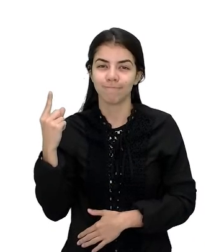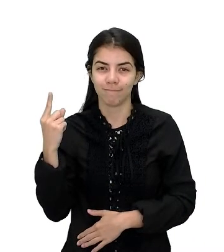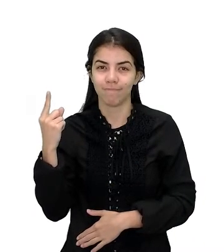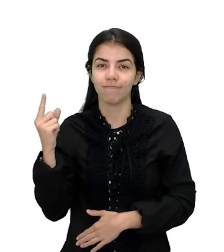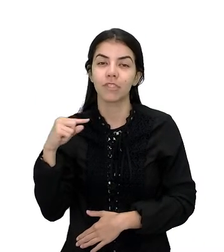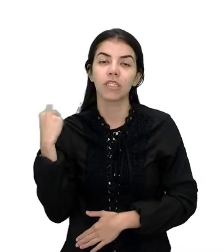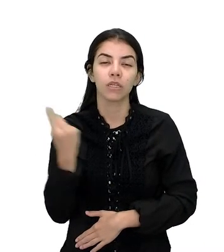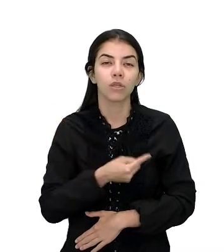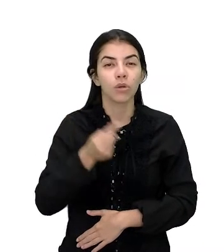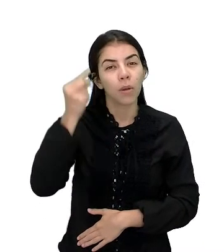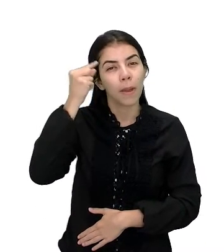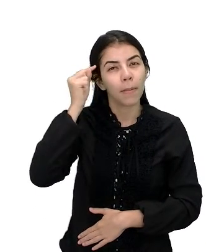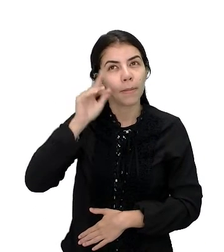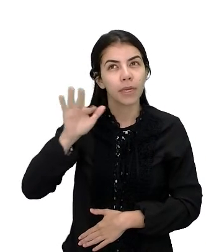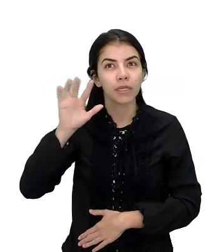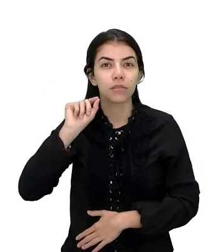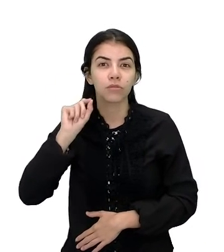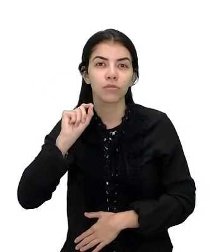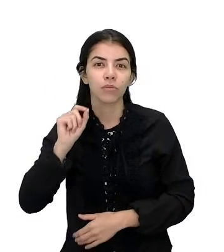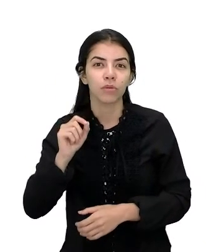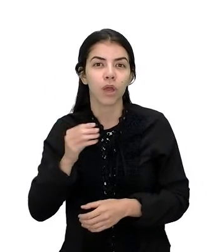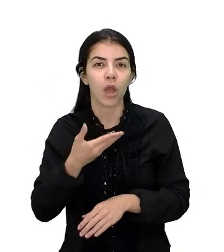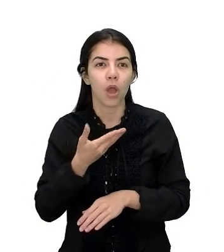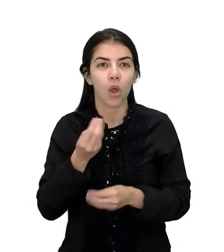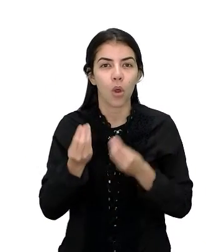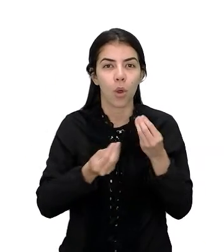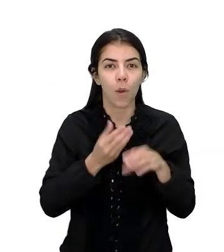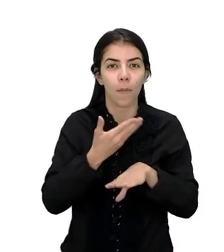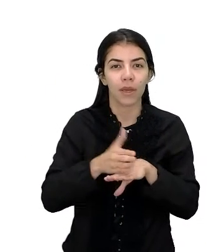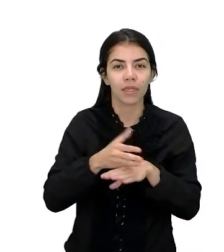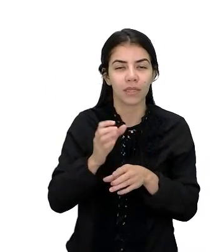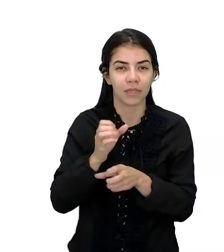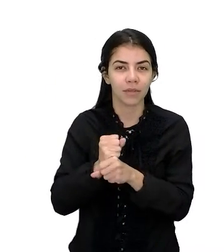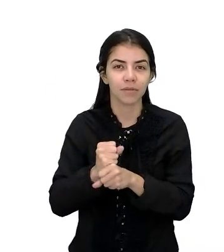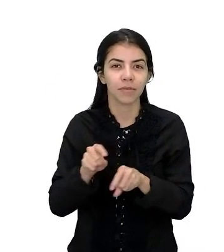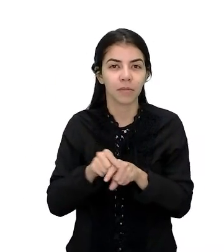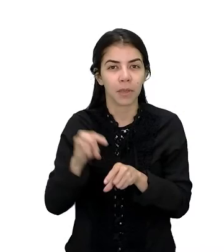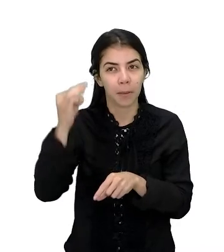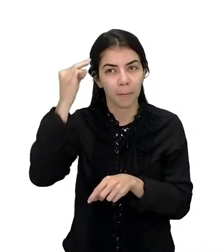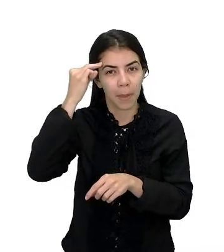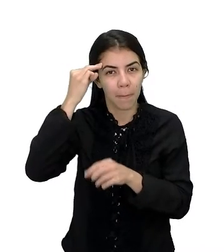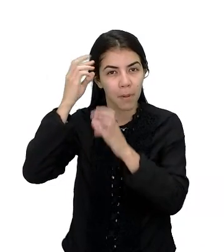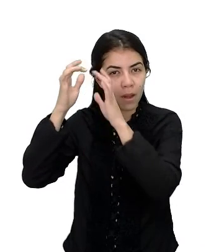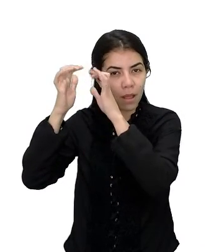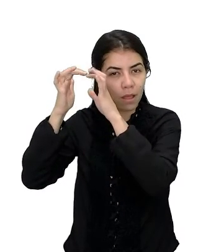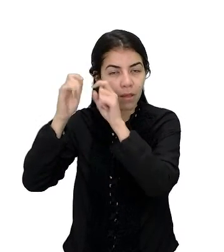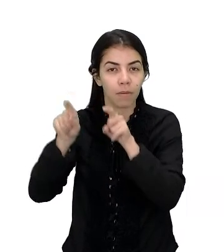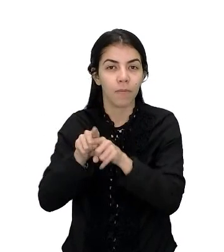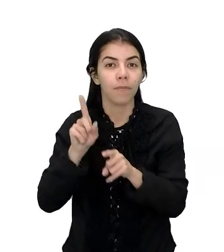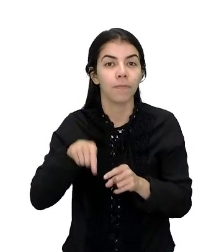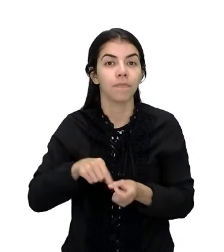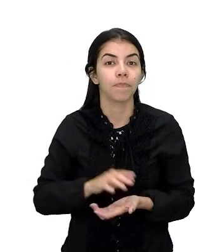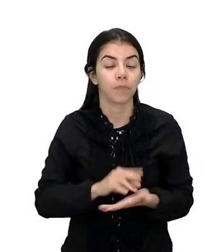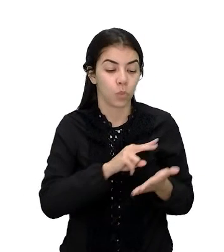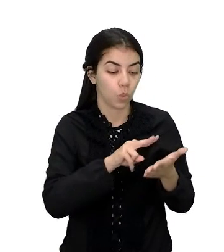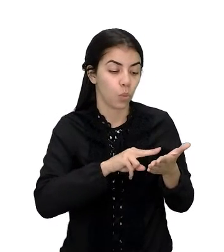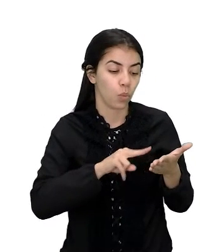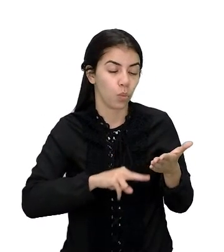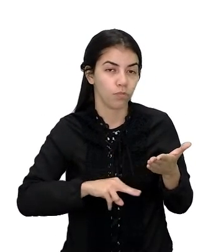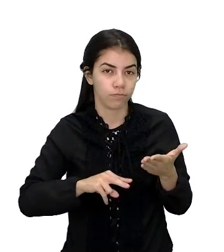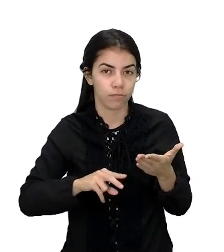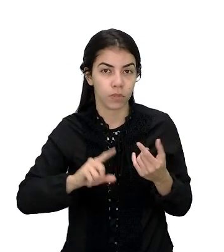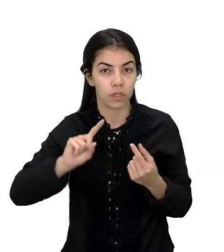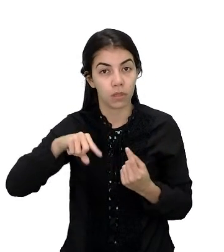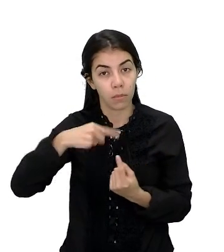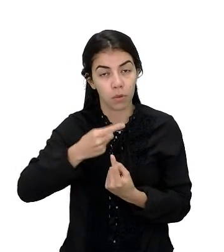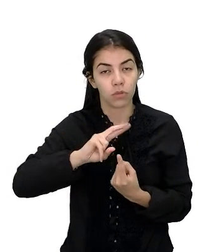consigo imaginar esses exercícios. Então, isso faz parte da minha memória de trabalho. Aí, quando eu vou vendo, eu continuo lendo o enunciado. O dobro da